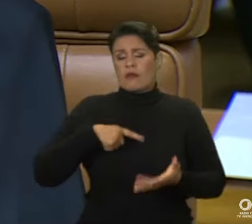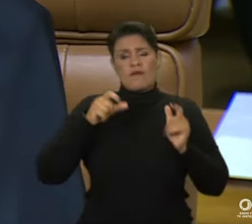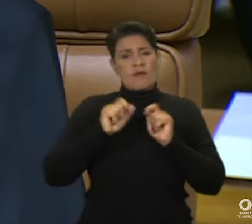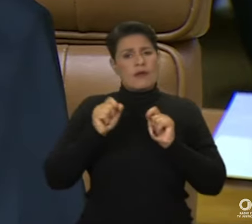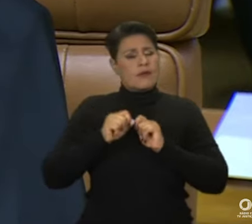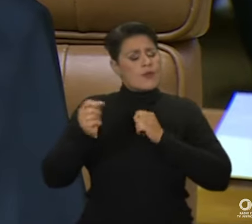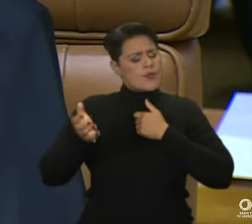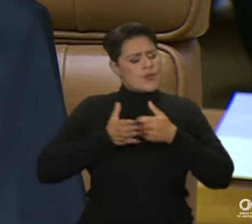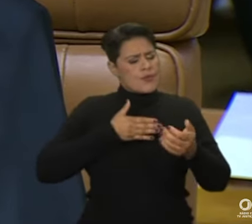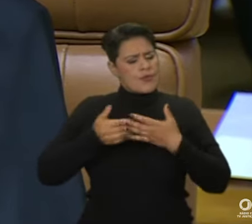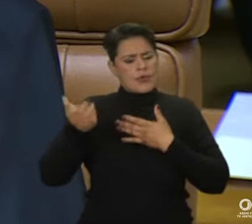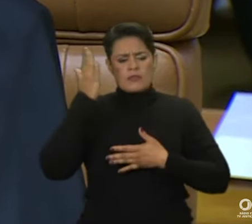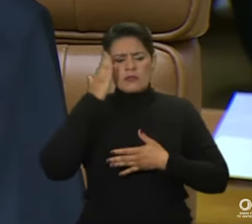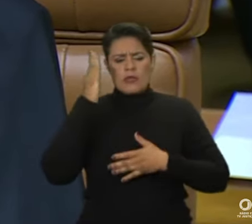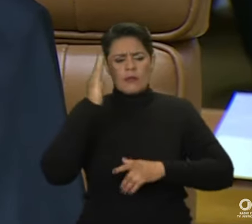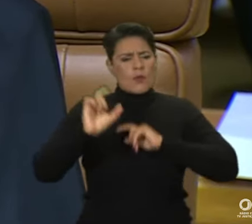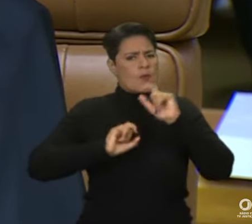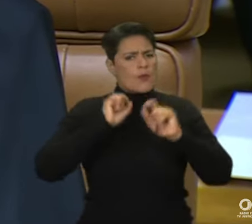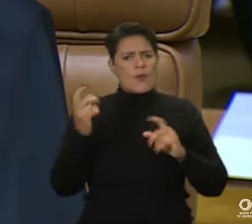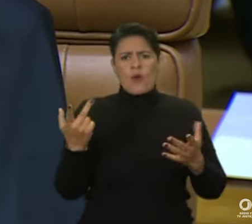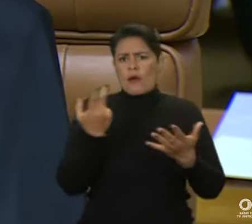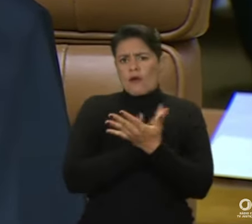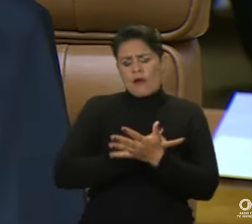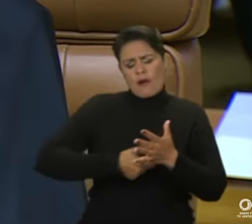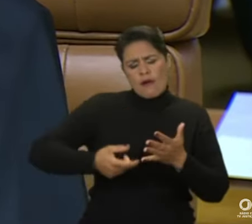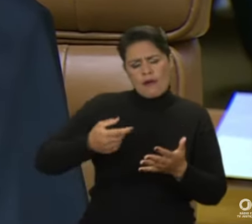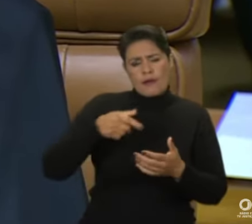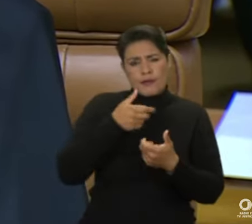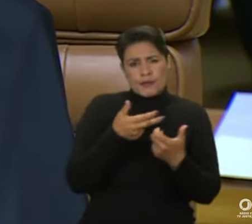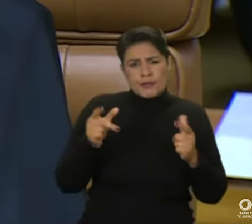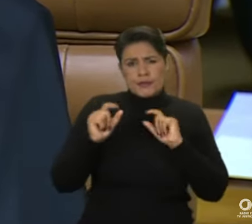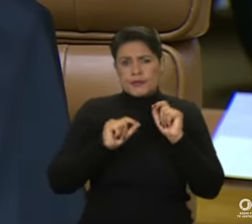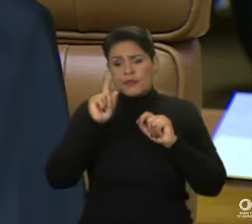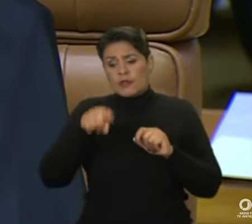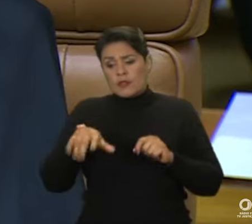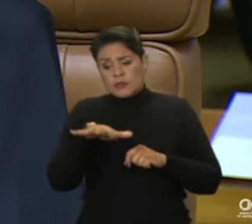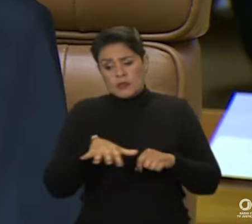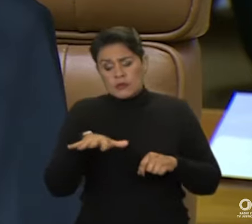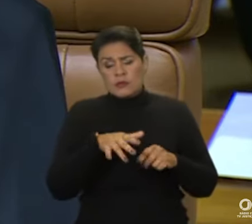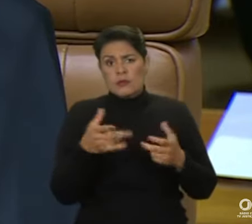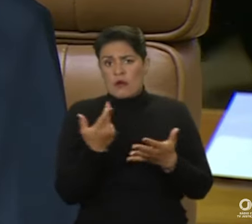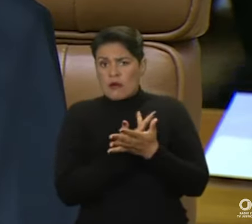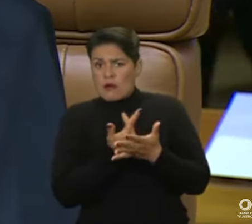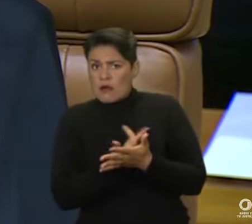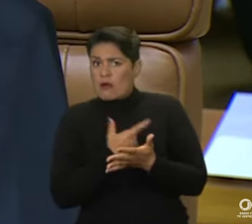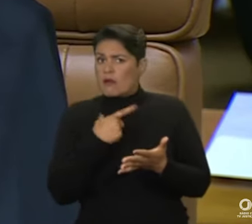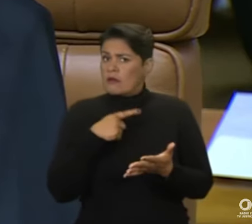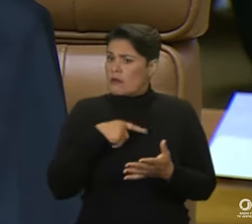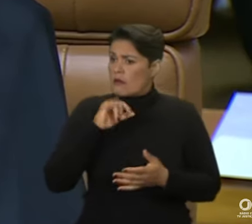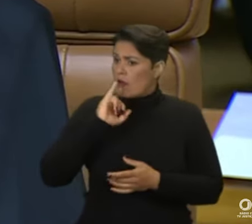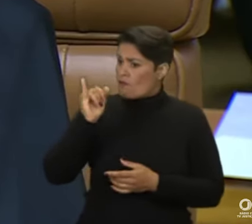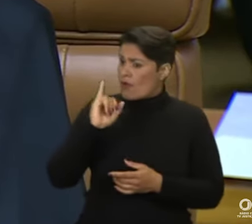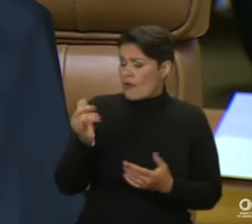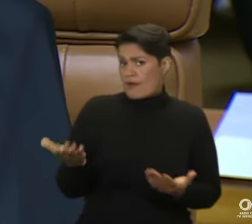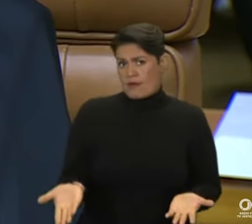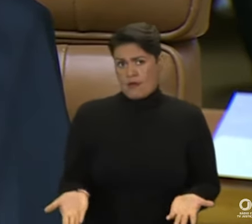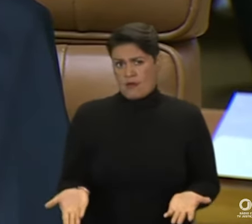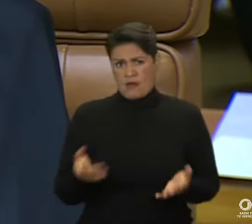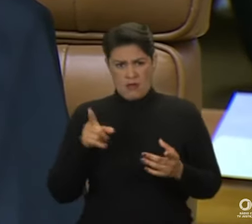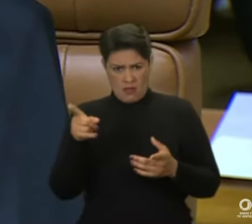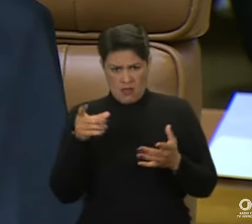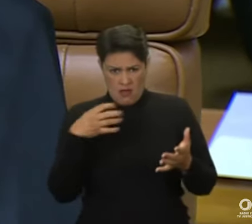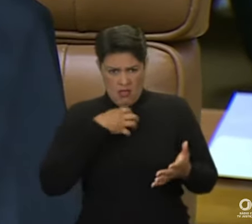notícia de ilícito relacionada ao objeto das investigações que seja trazida ao seu conhecimento. Nada há de anormal ou